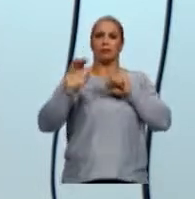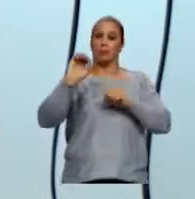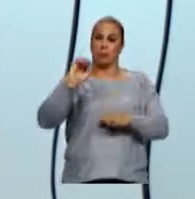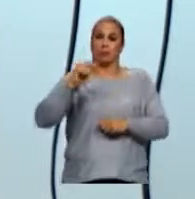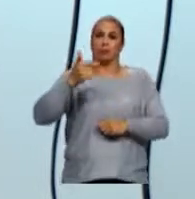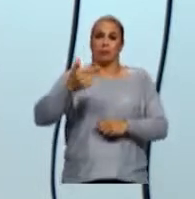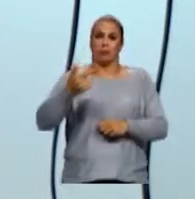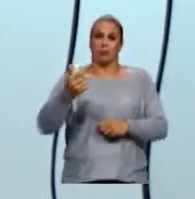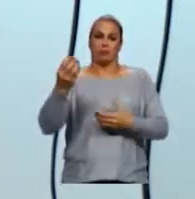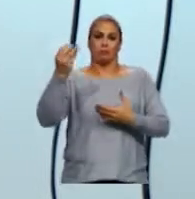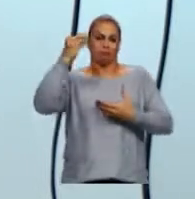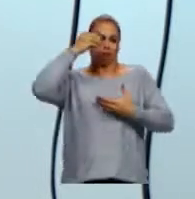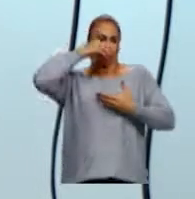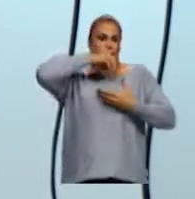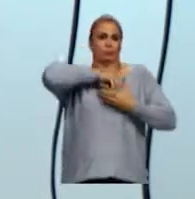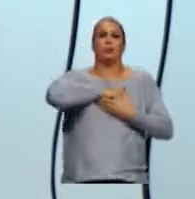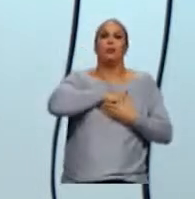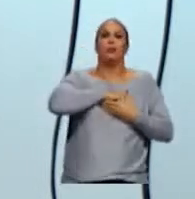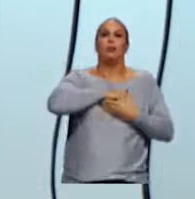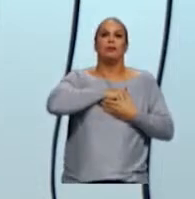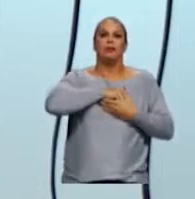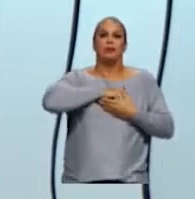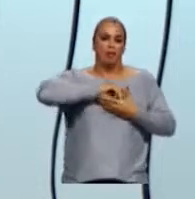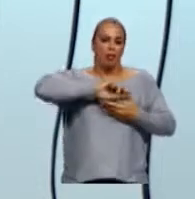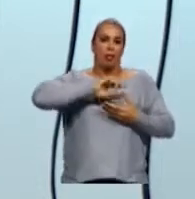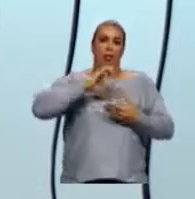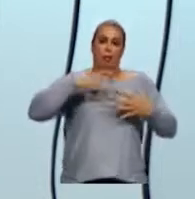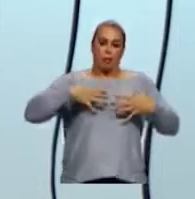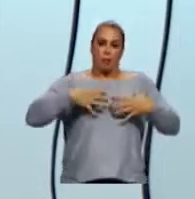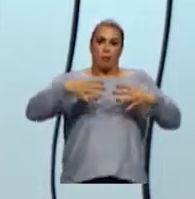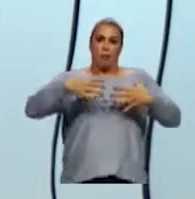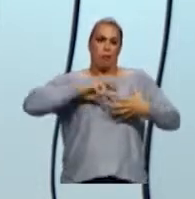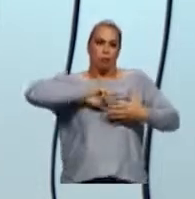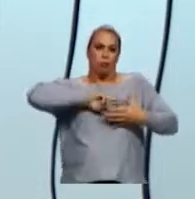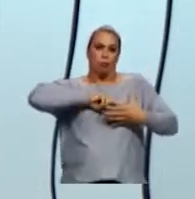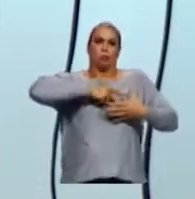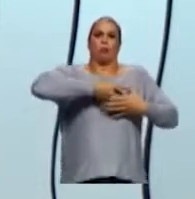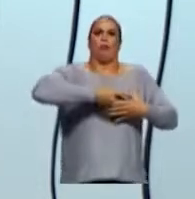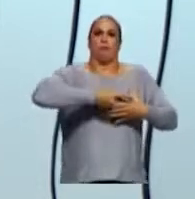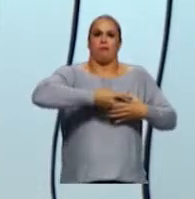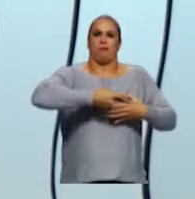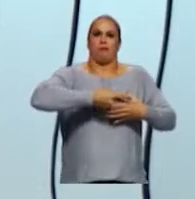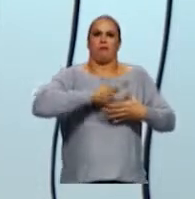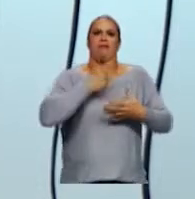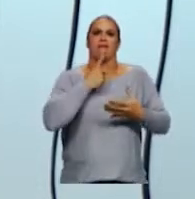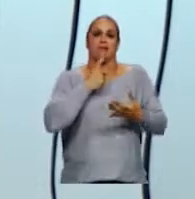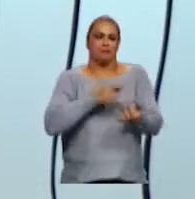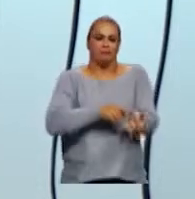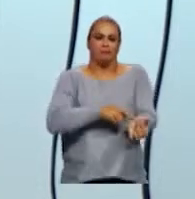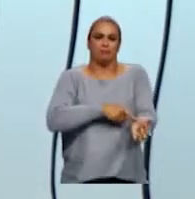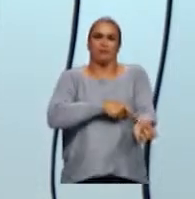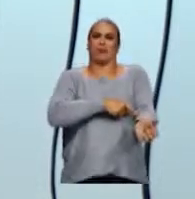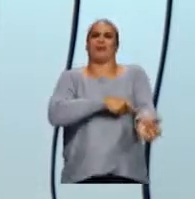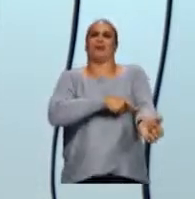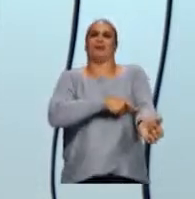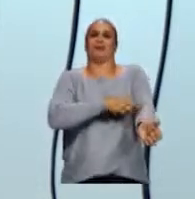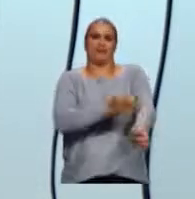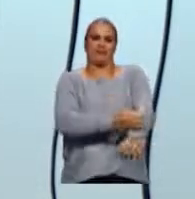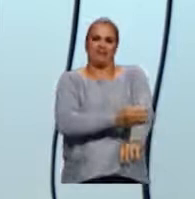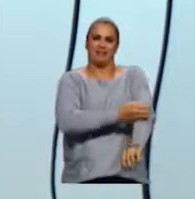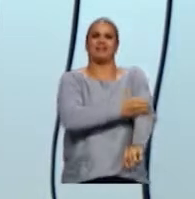as células e a outra quantidade de ar você solta pela expiração. Então,